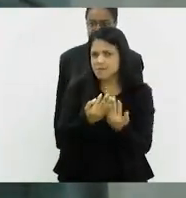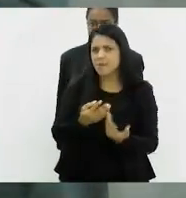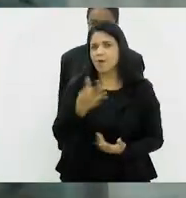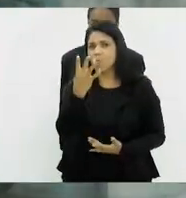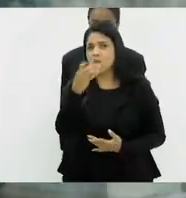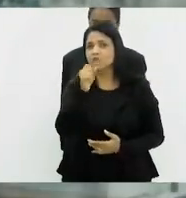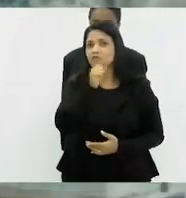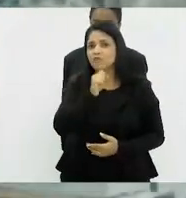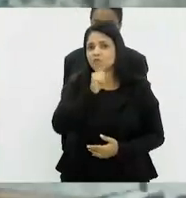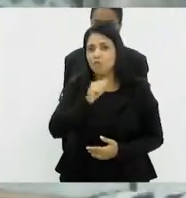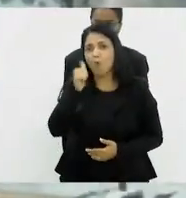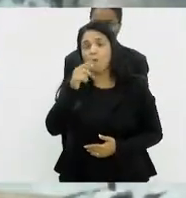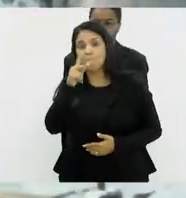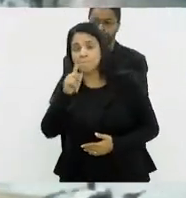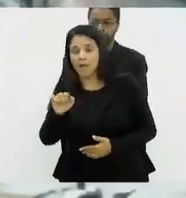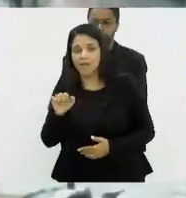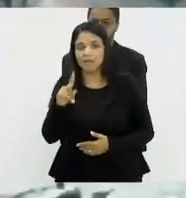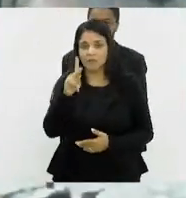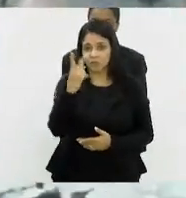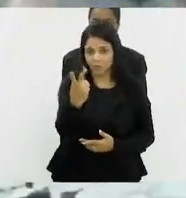4 avós, 2 pais e 1 filho.